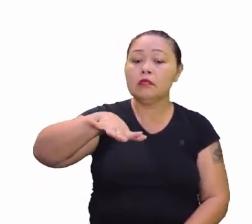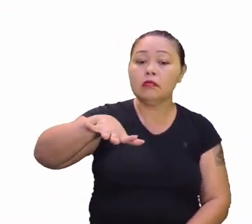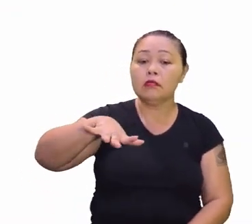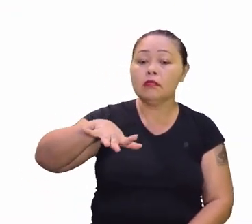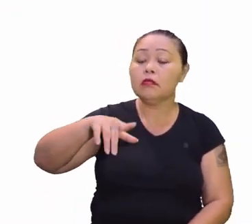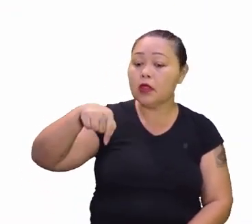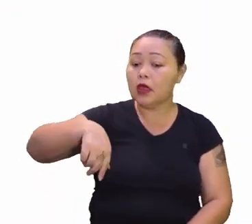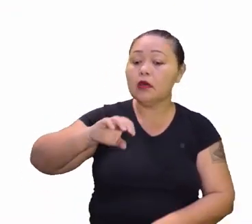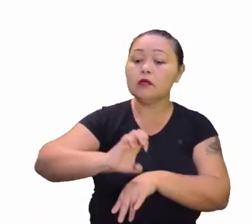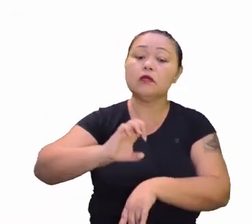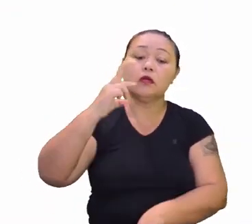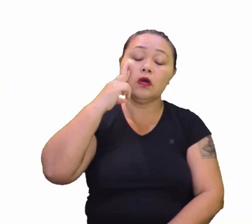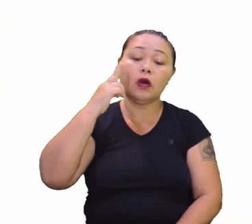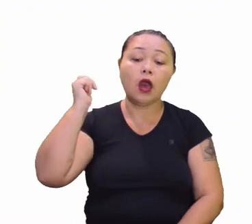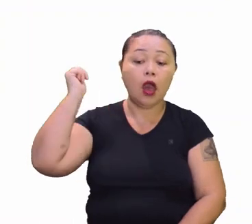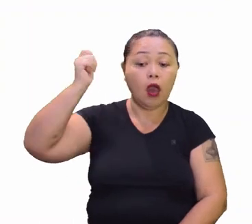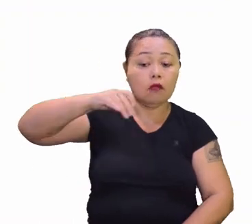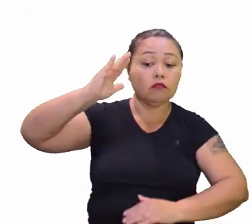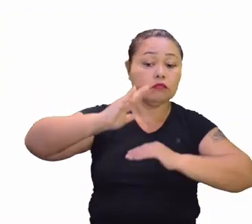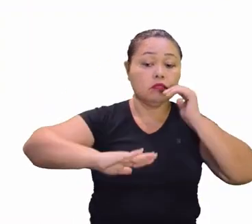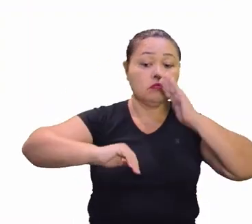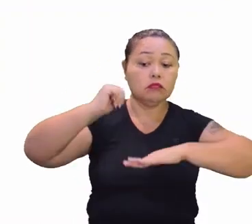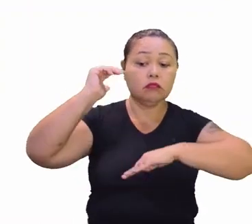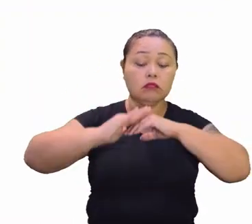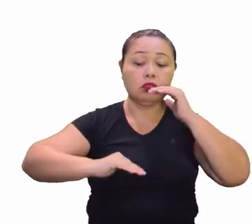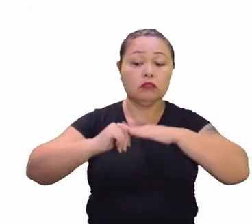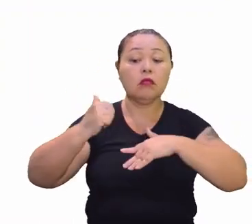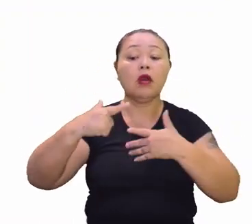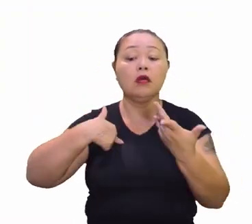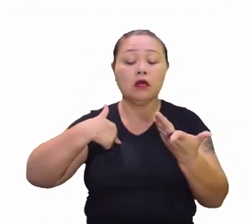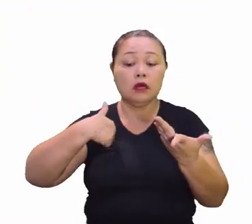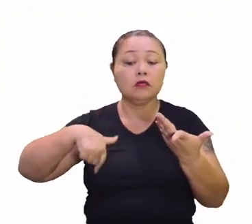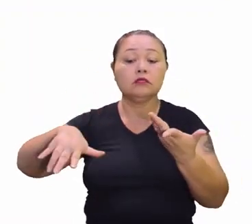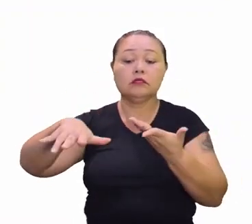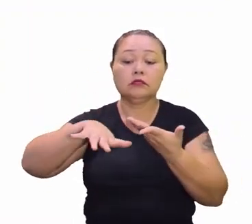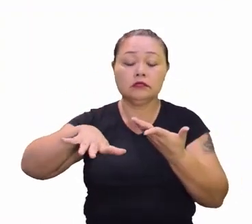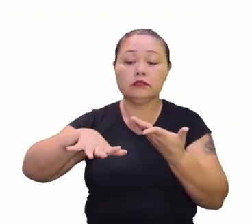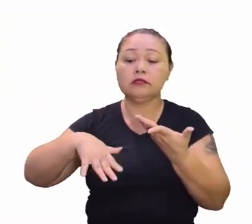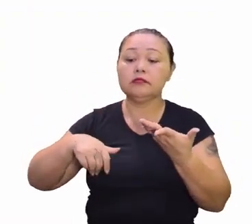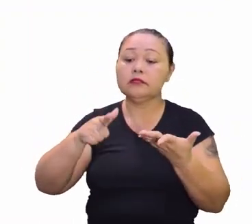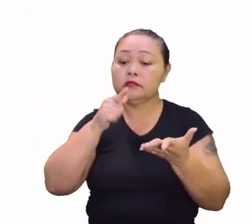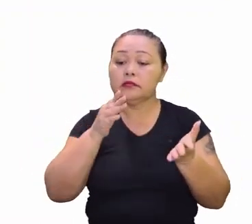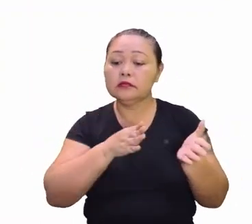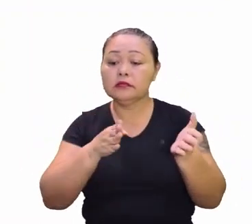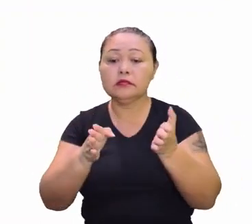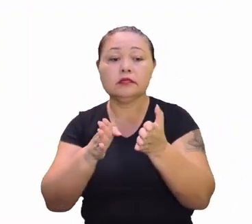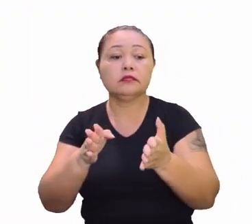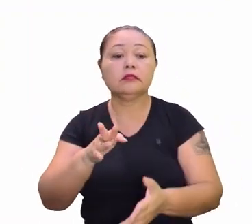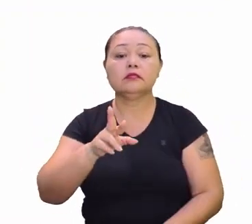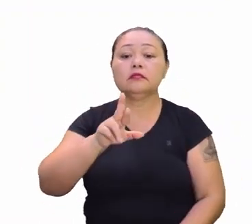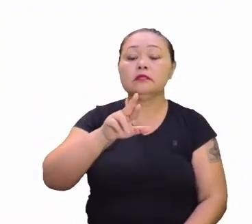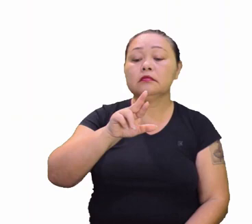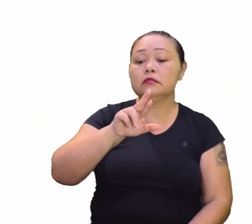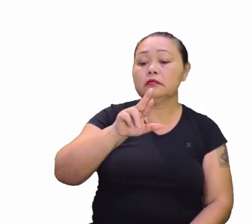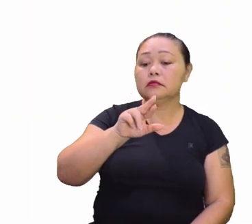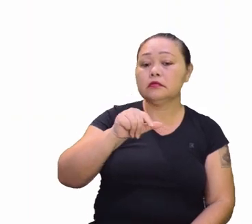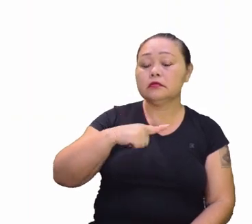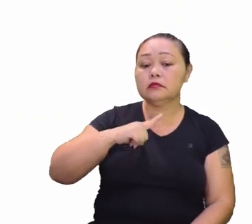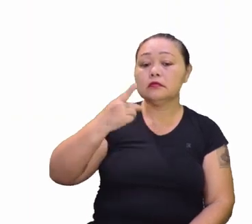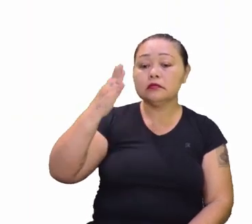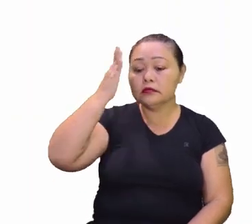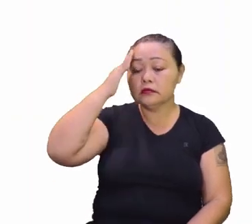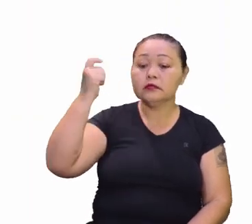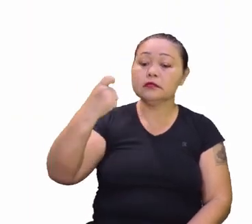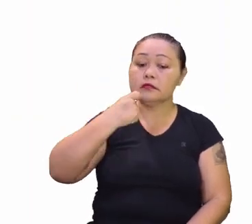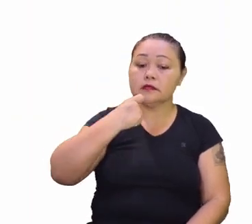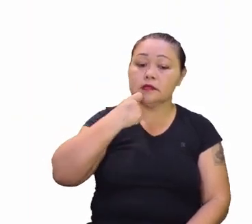do Roosevelt, aqui em Rondônia, a pesca profissional. Então, é bem praticada nessa área do Rio Roosevelt, professor Jorge. Rogério, tu sabe que peixe é esse